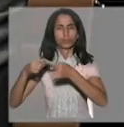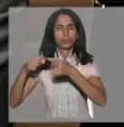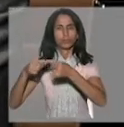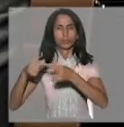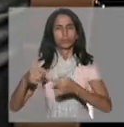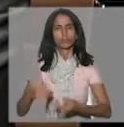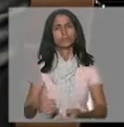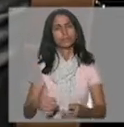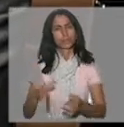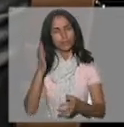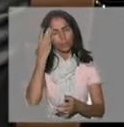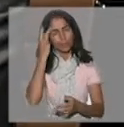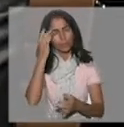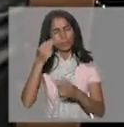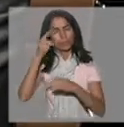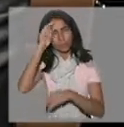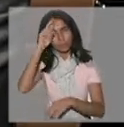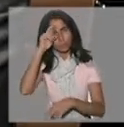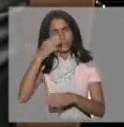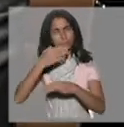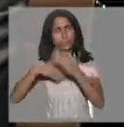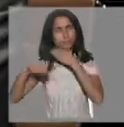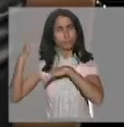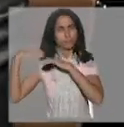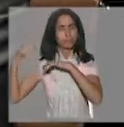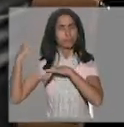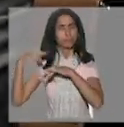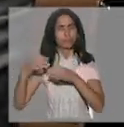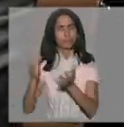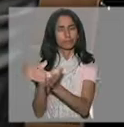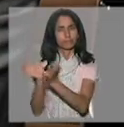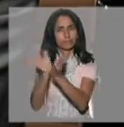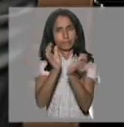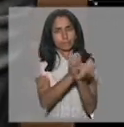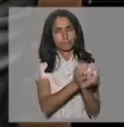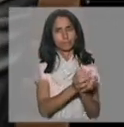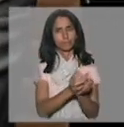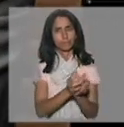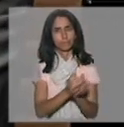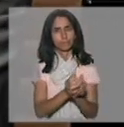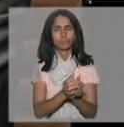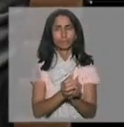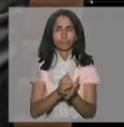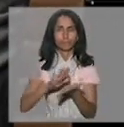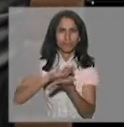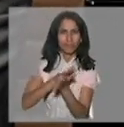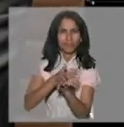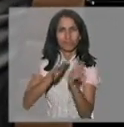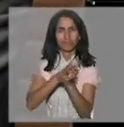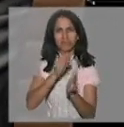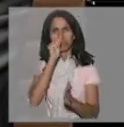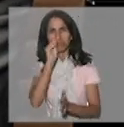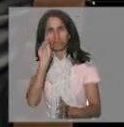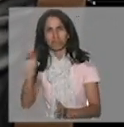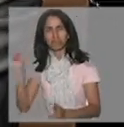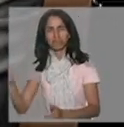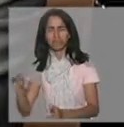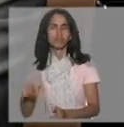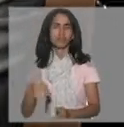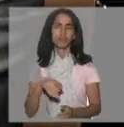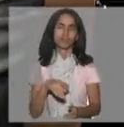na história dos povos, na história dos povos que são discriminados, eu acho